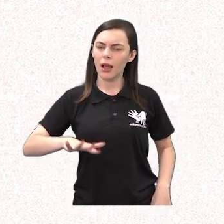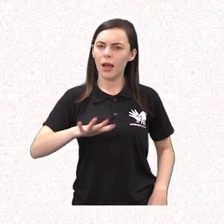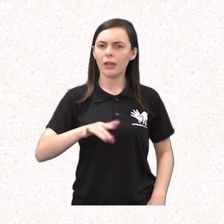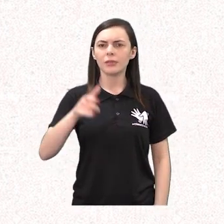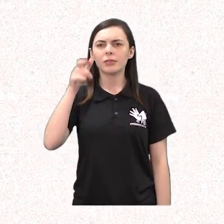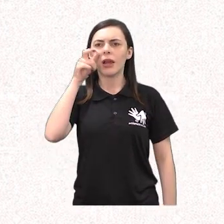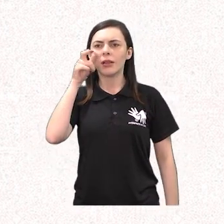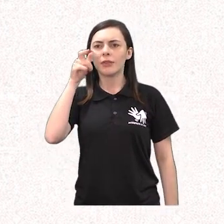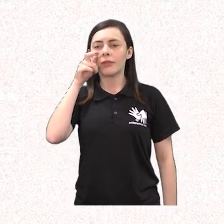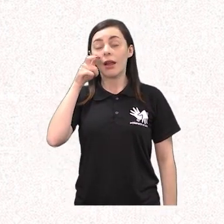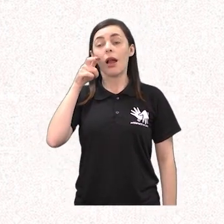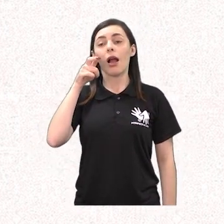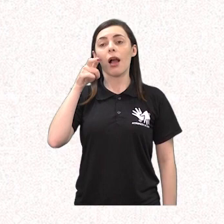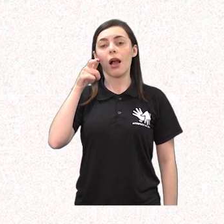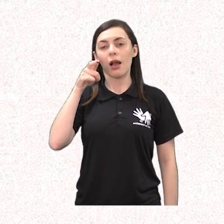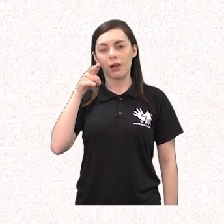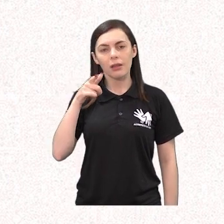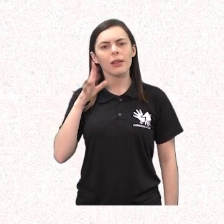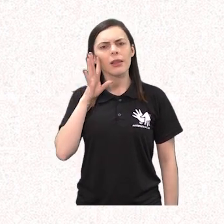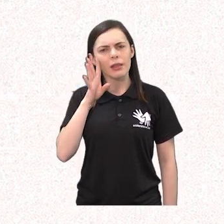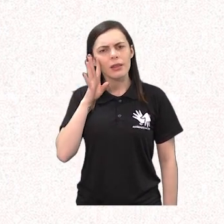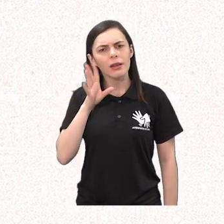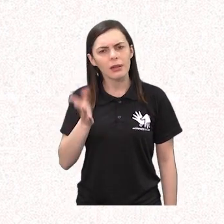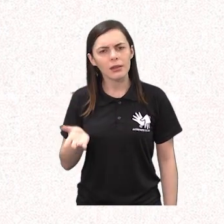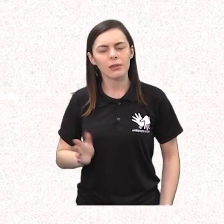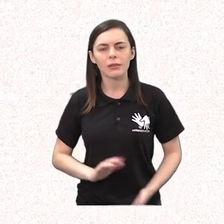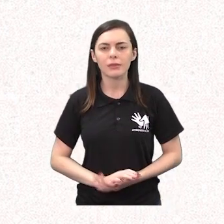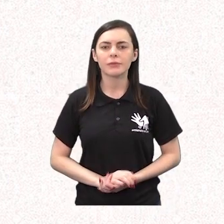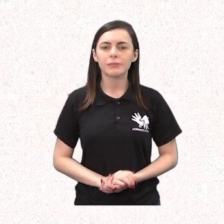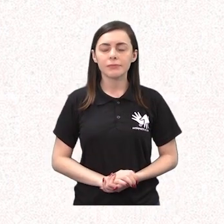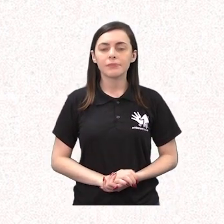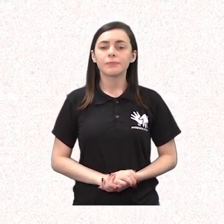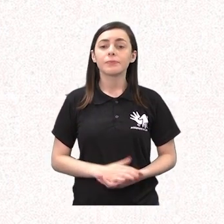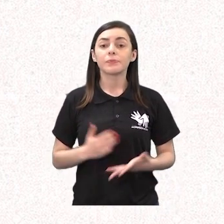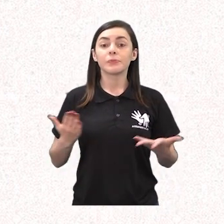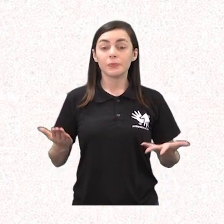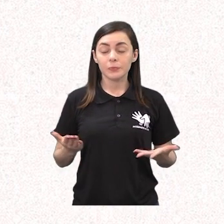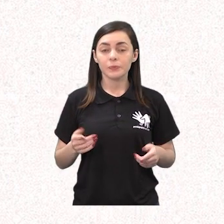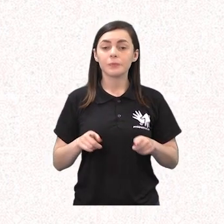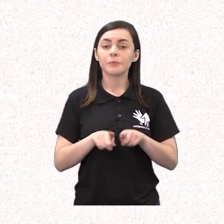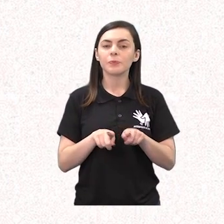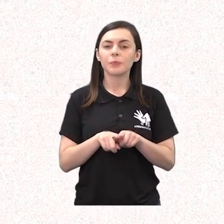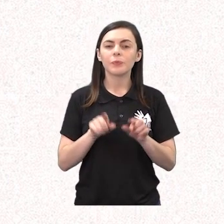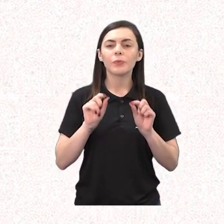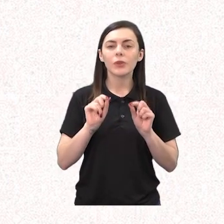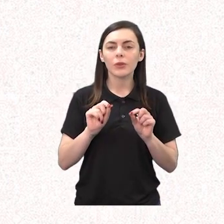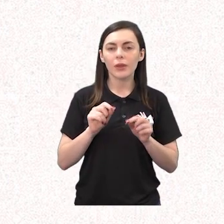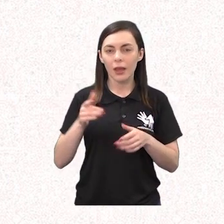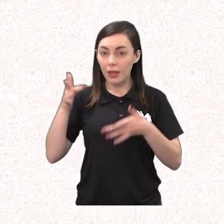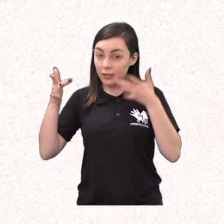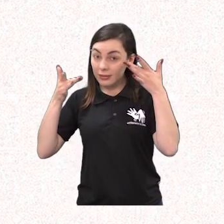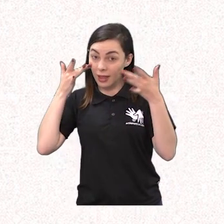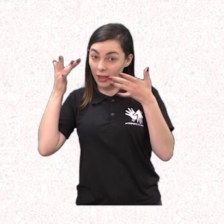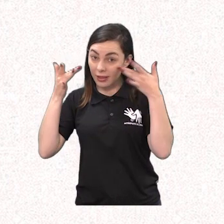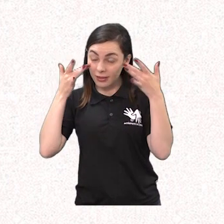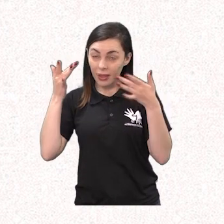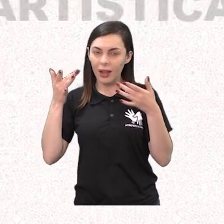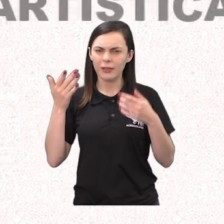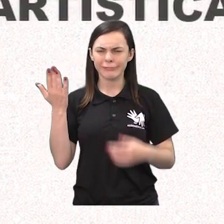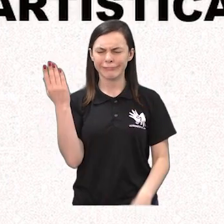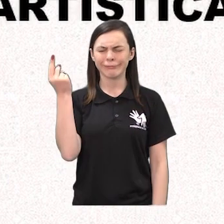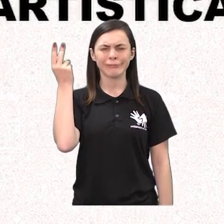clima quando a gente assiste uma peça de teatro. Bacana saber disso, não é mesmo? Olha que interessante. Essa peça